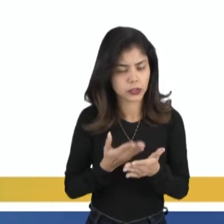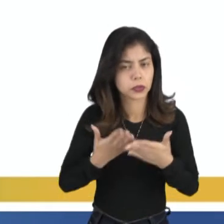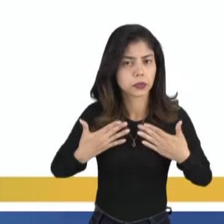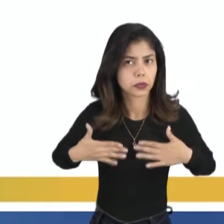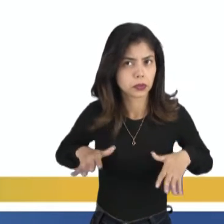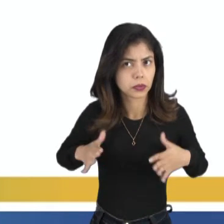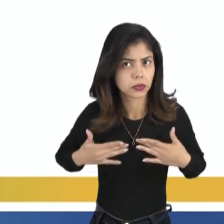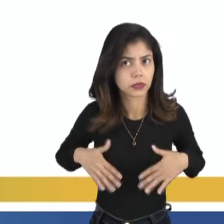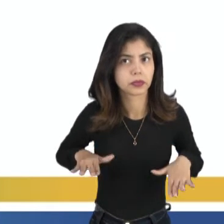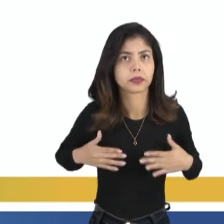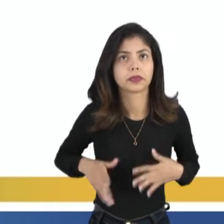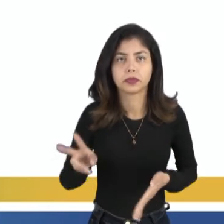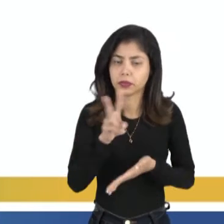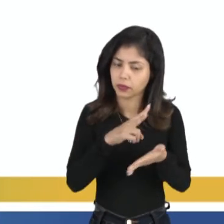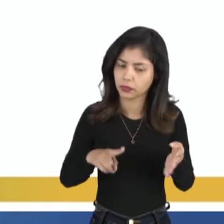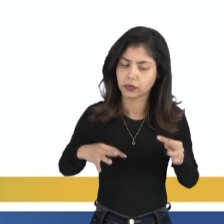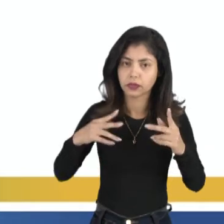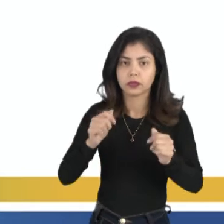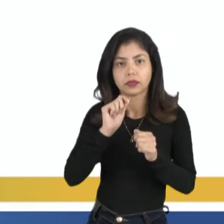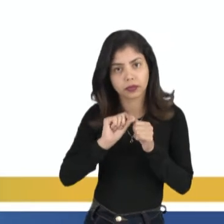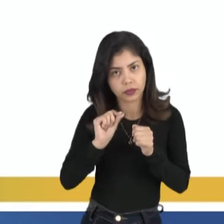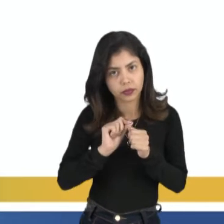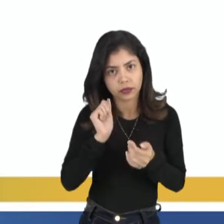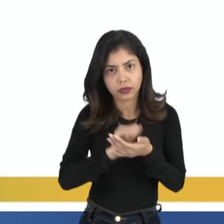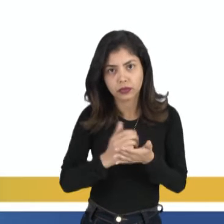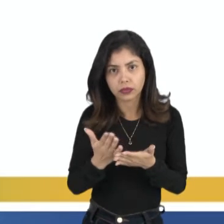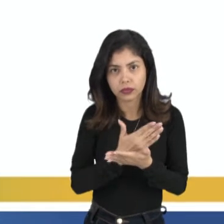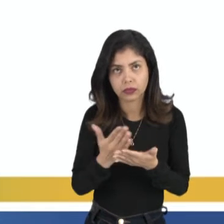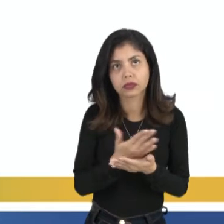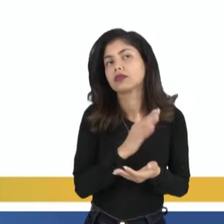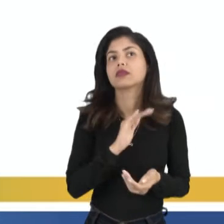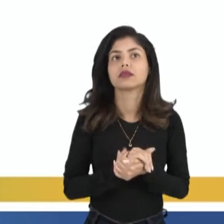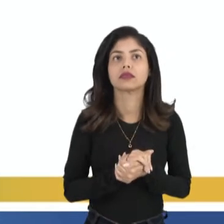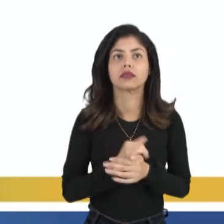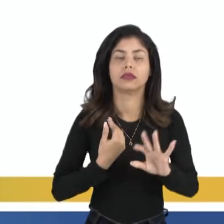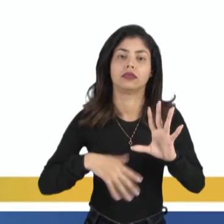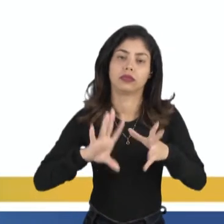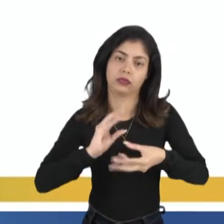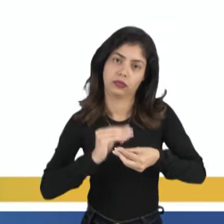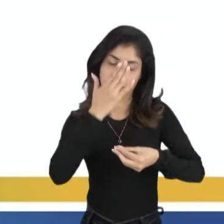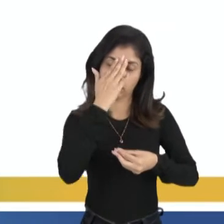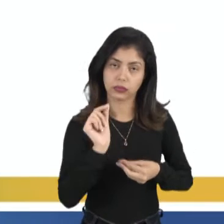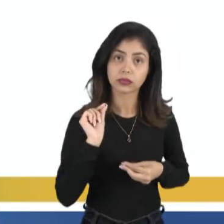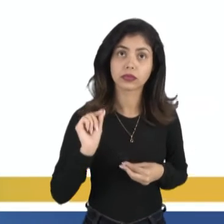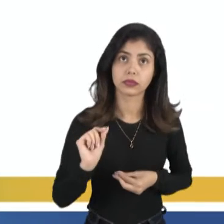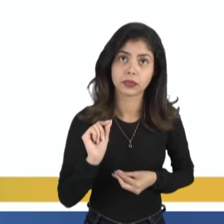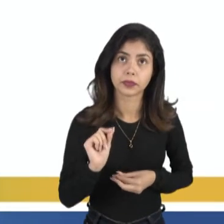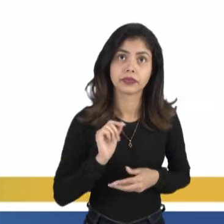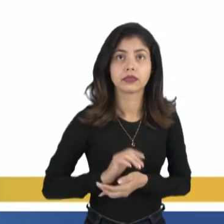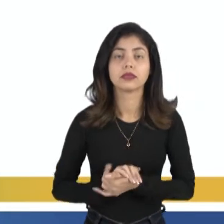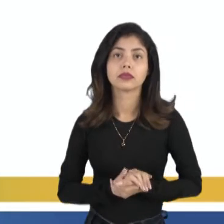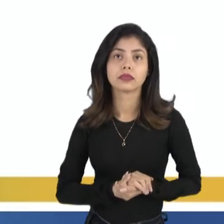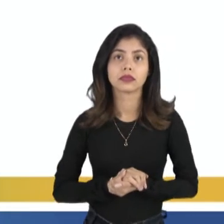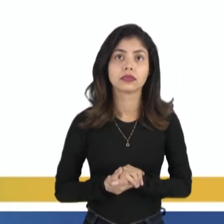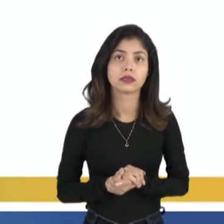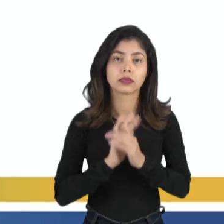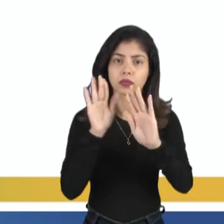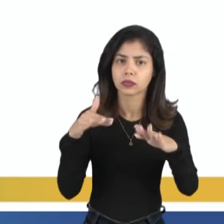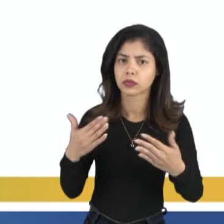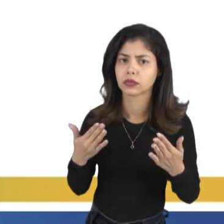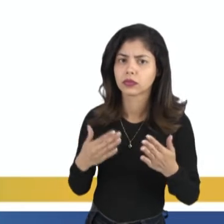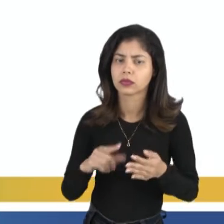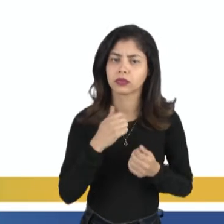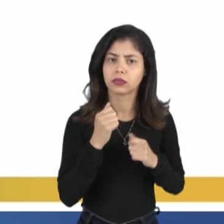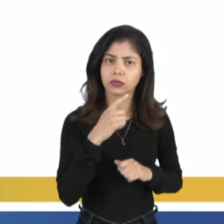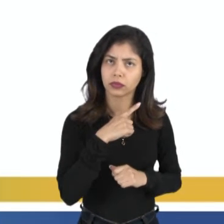calma e ler a questão e depois fazer num caderno. Mas a questão, resumidamente, quer saber o seguinte, ó. Qual tem